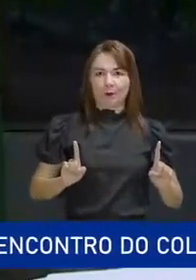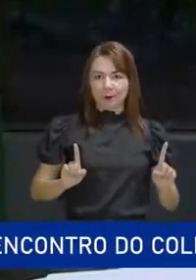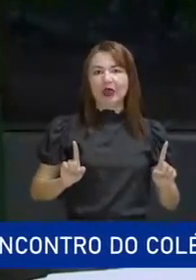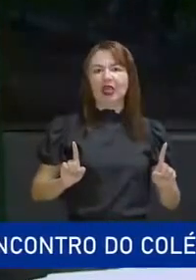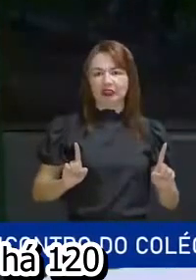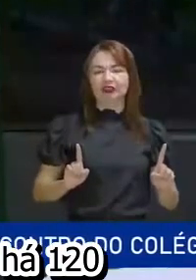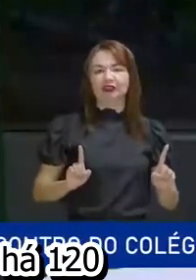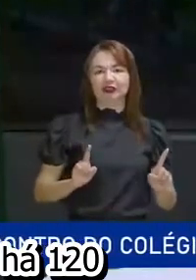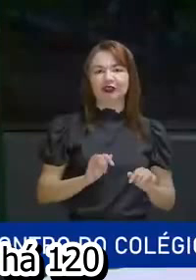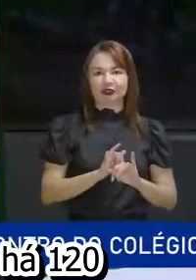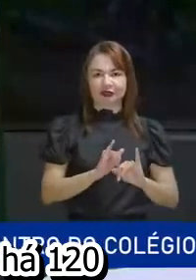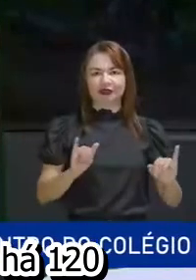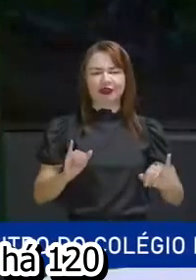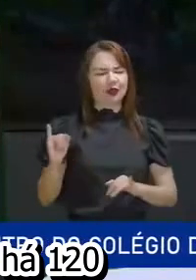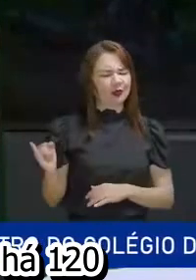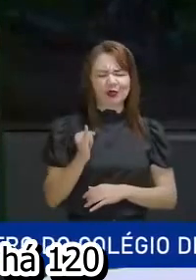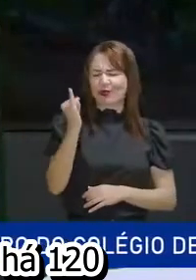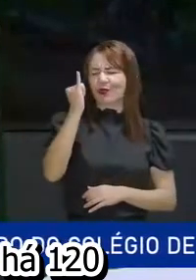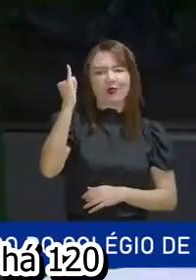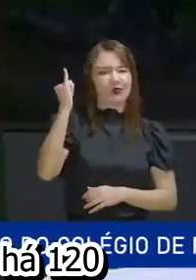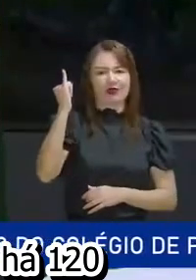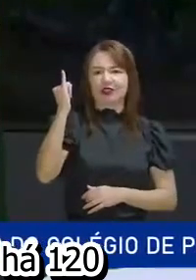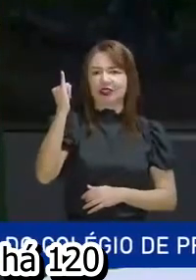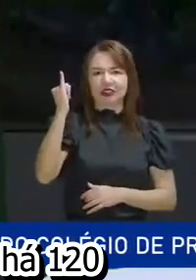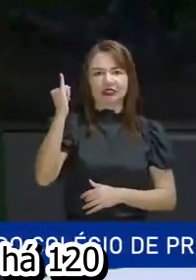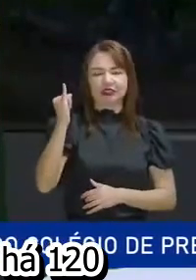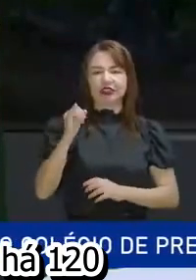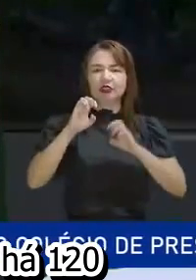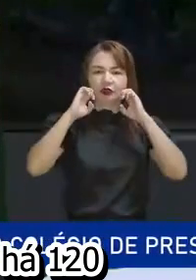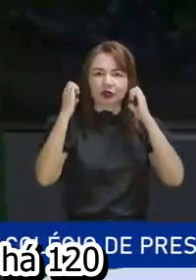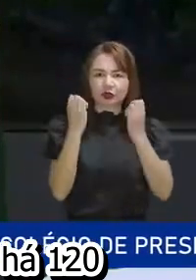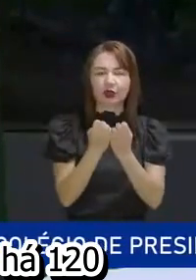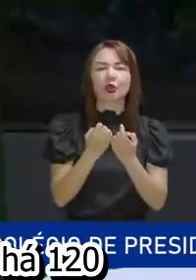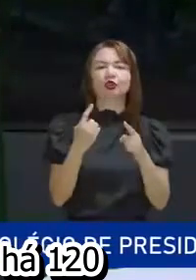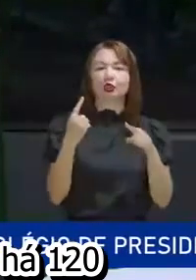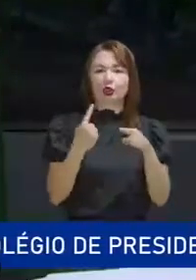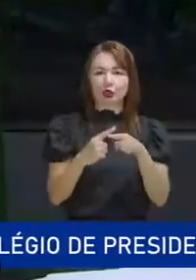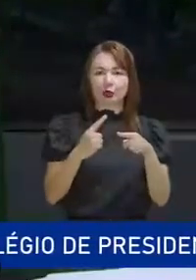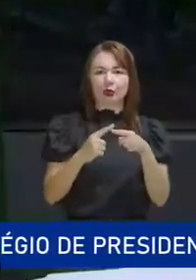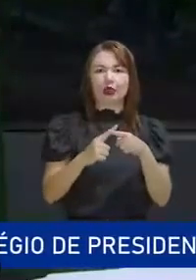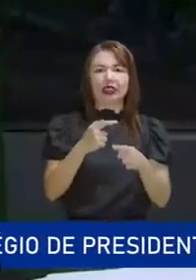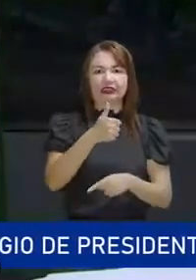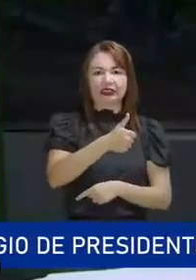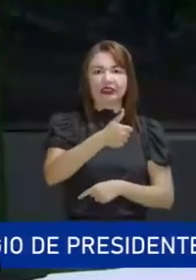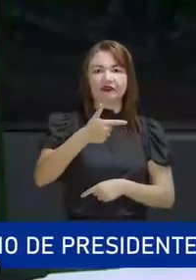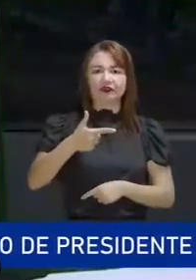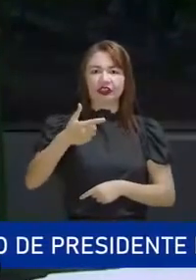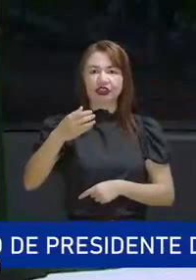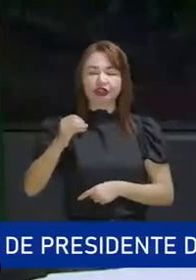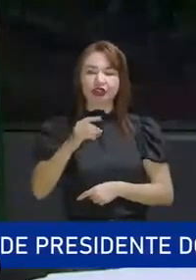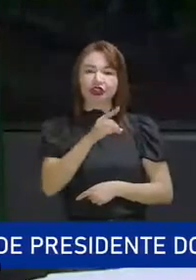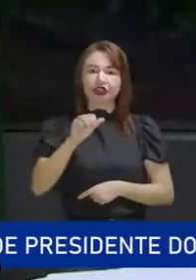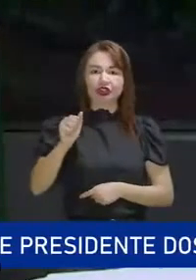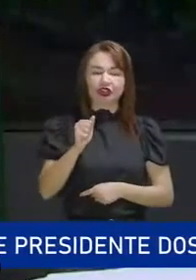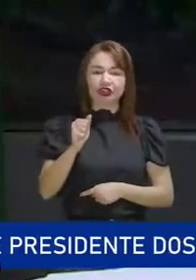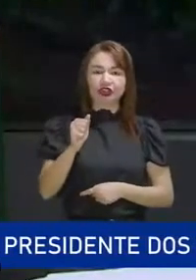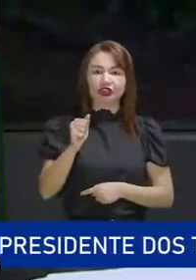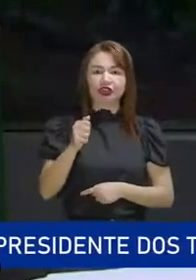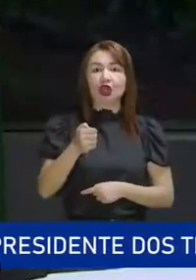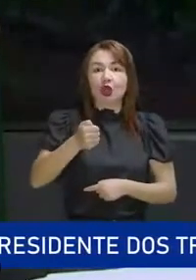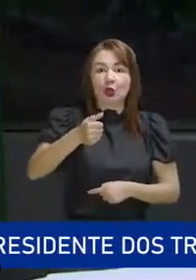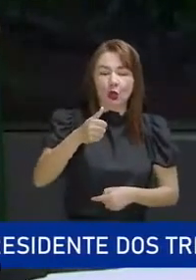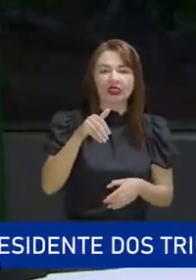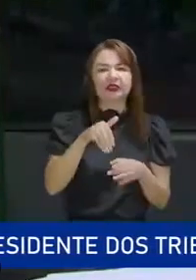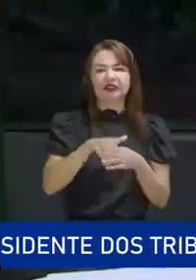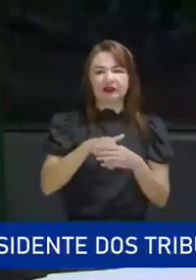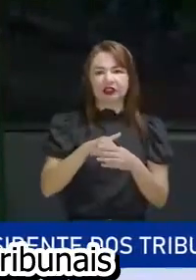ressalvar a importância enorme deste encontro, especialmente a 120 dias das eleições municipais que